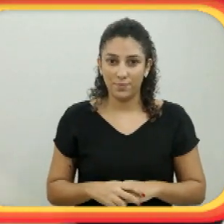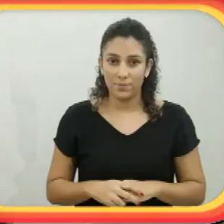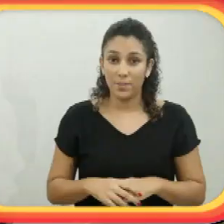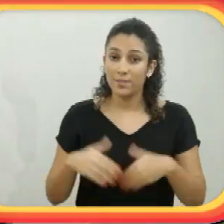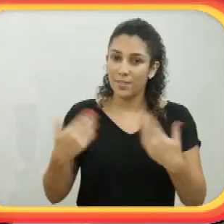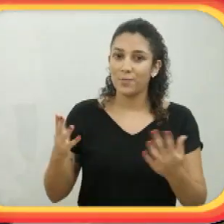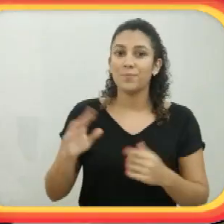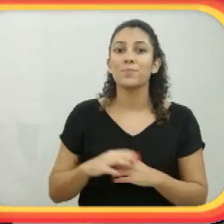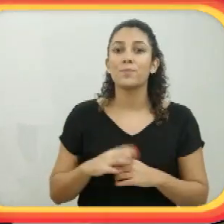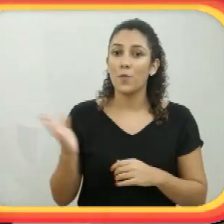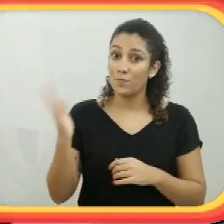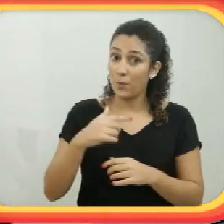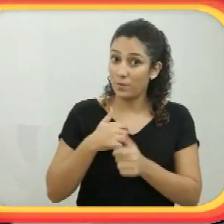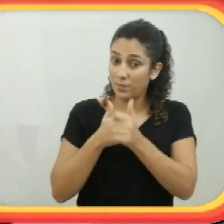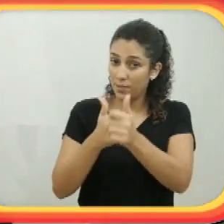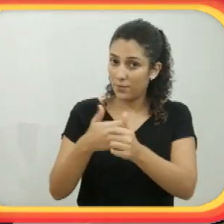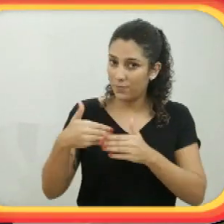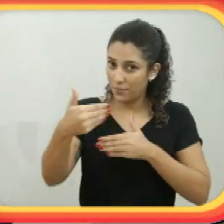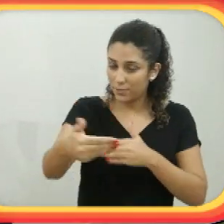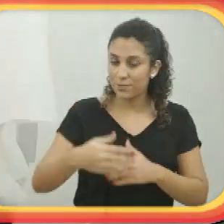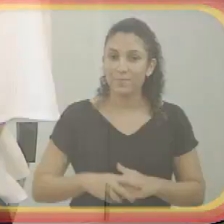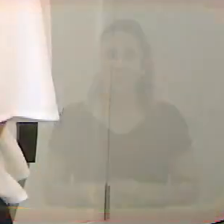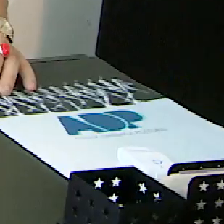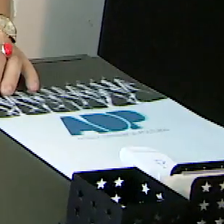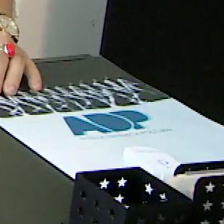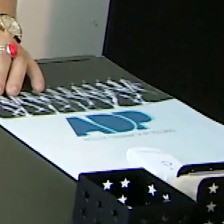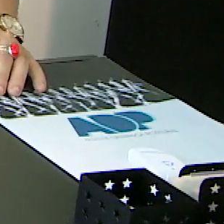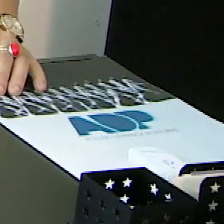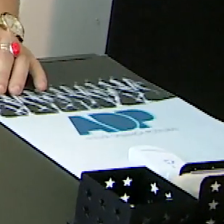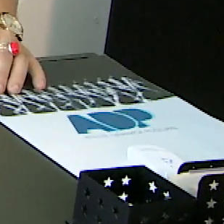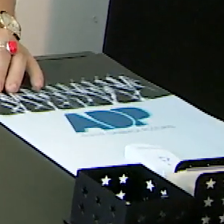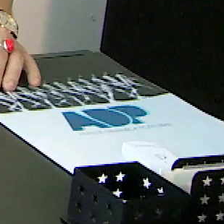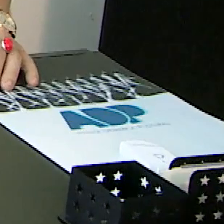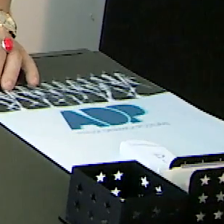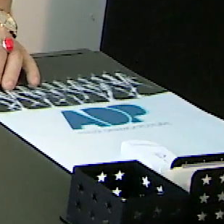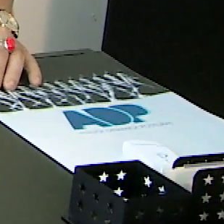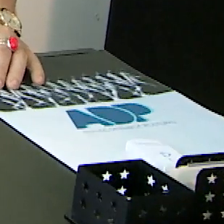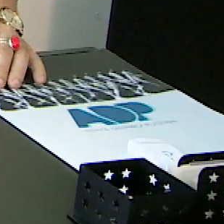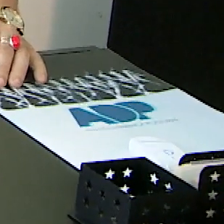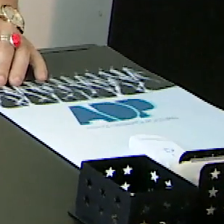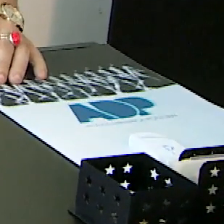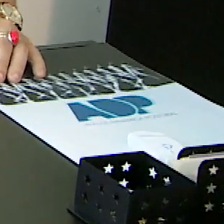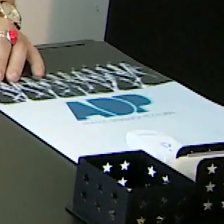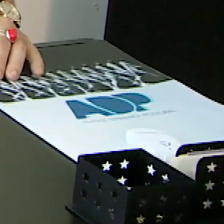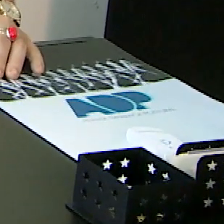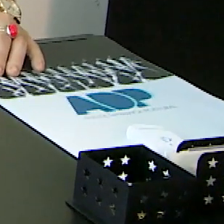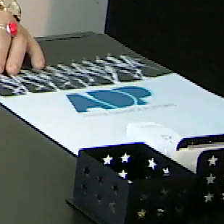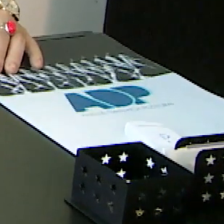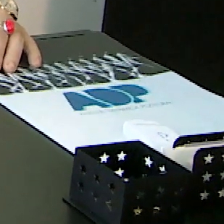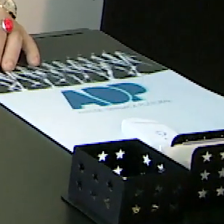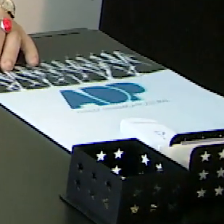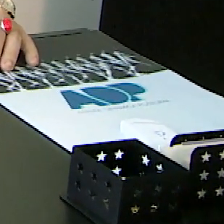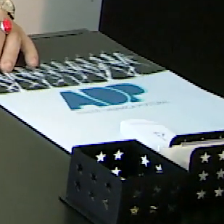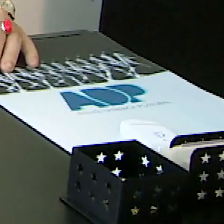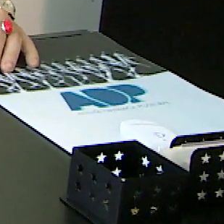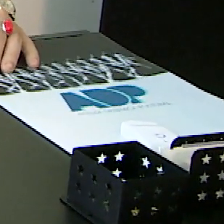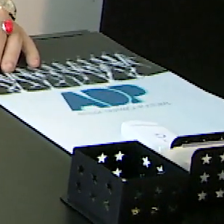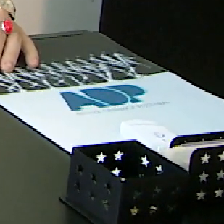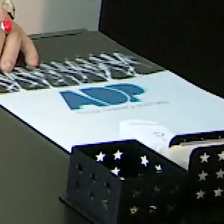oportunidade. É isso aí, pessoal. Vamos seguir em frente. Mário e Fernanda sentados olham para a tela do notebook.